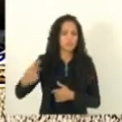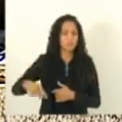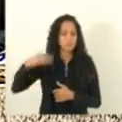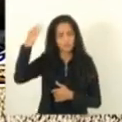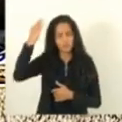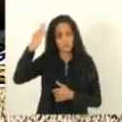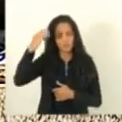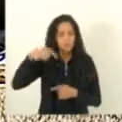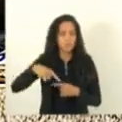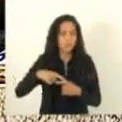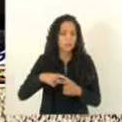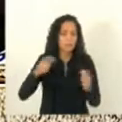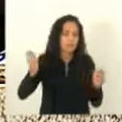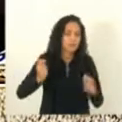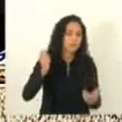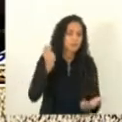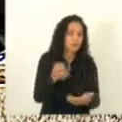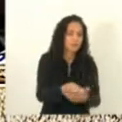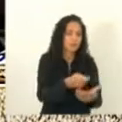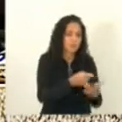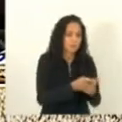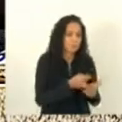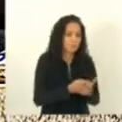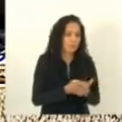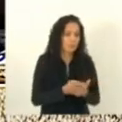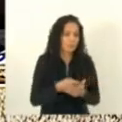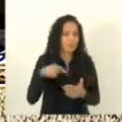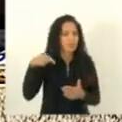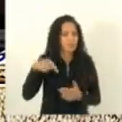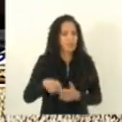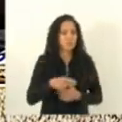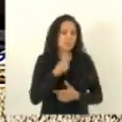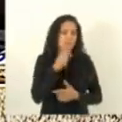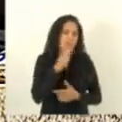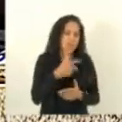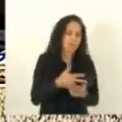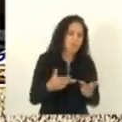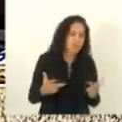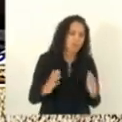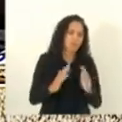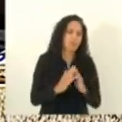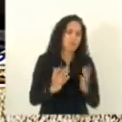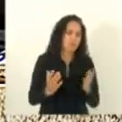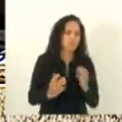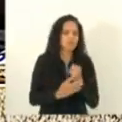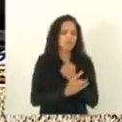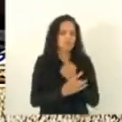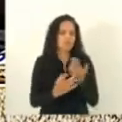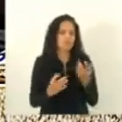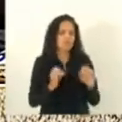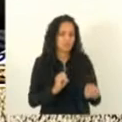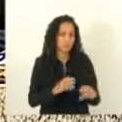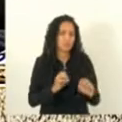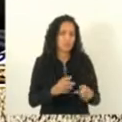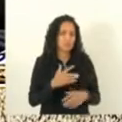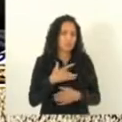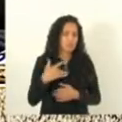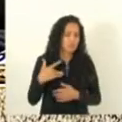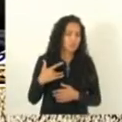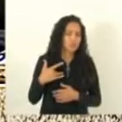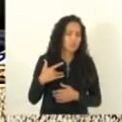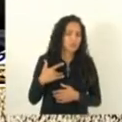de pagamentos do Estado com o déficit no abastecimento de água, moradia, segurança, educação,